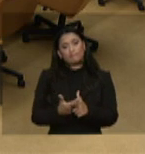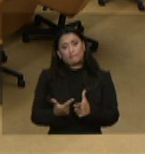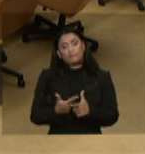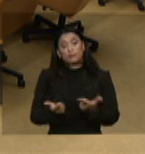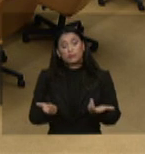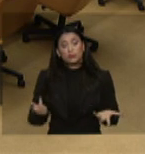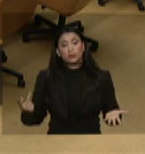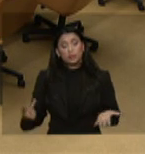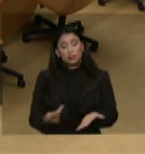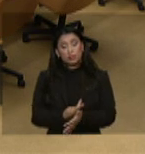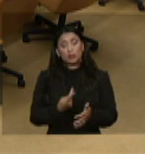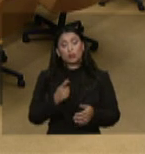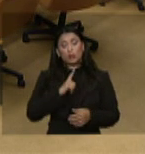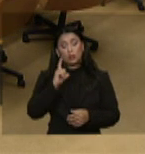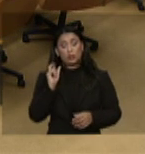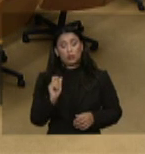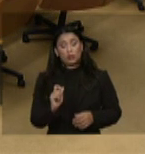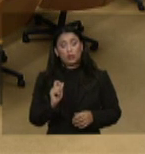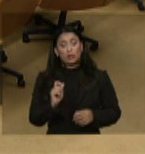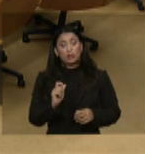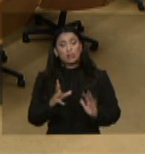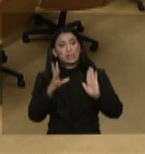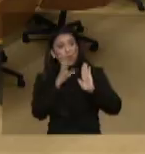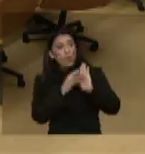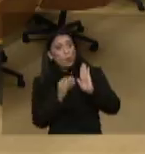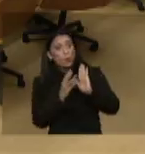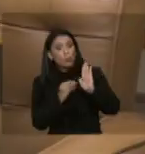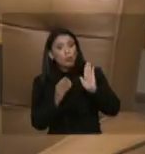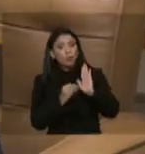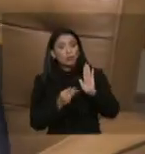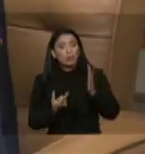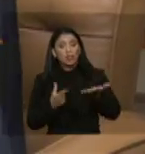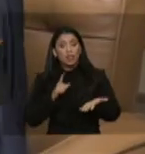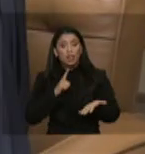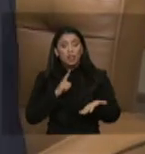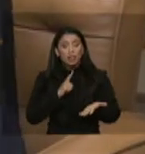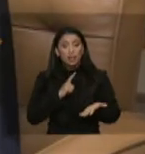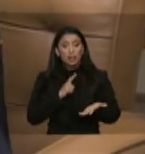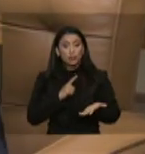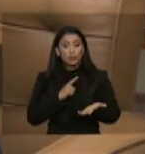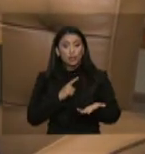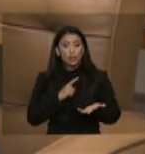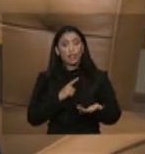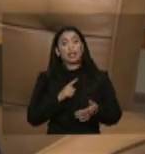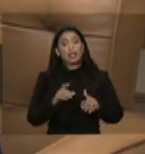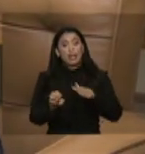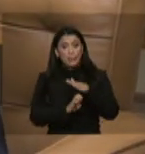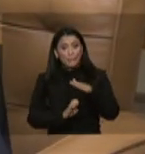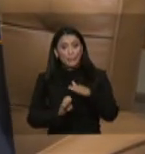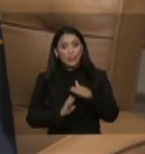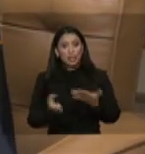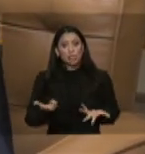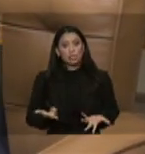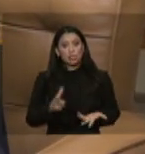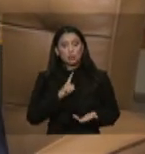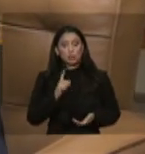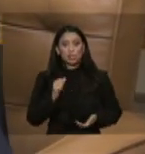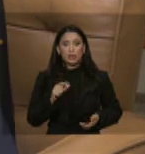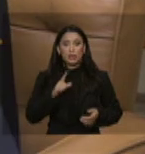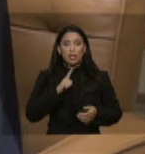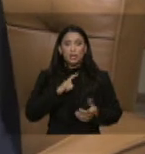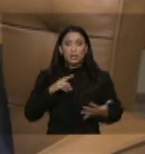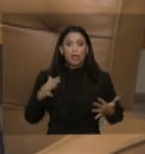infelizmente de um modelo de negócios na medida em que você gera conflitos você gera